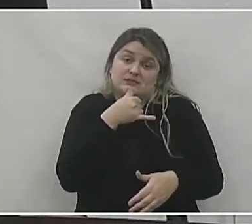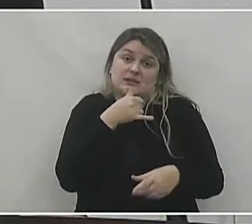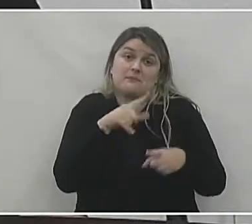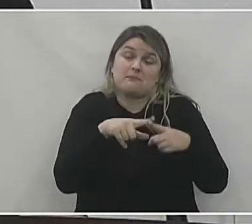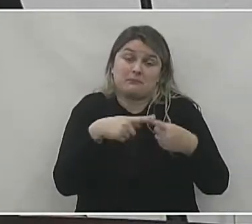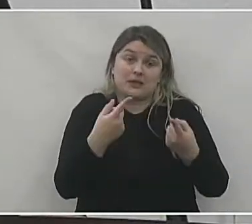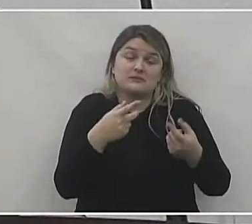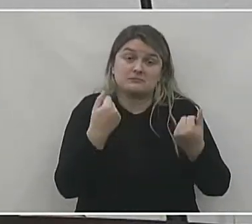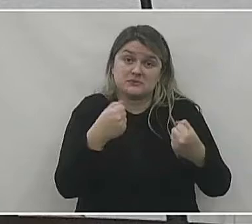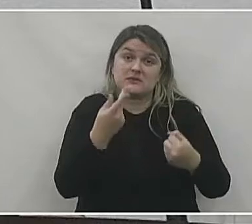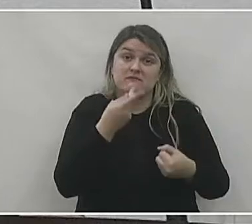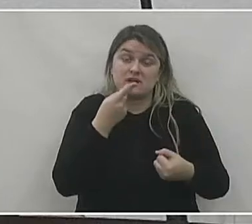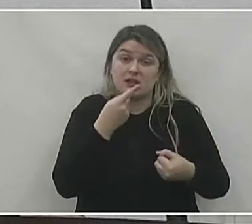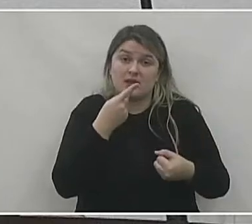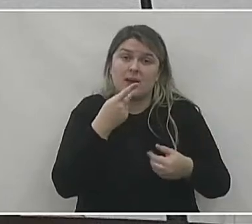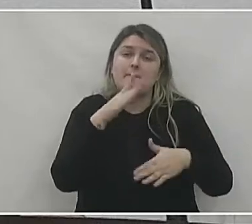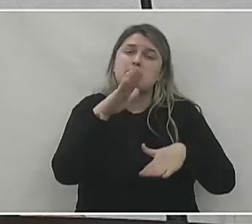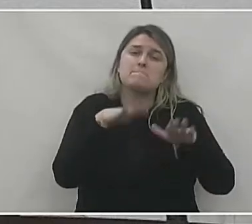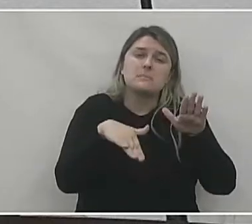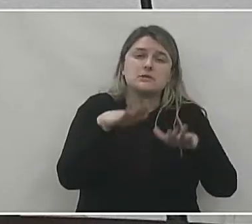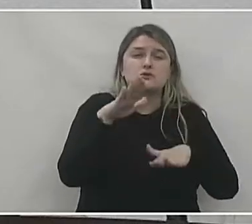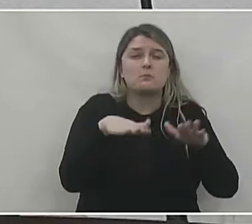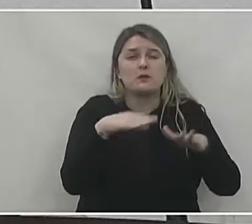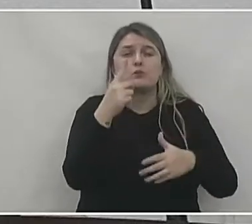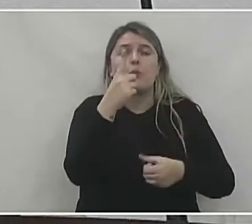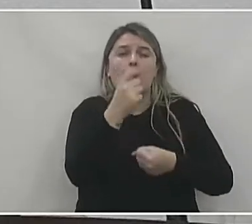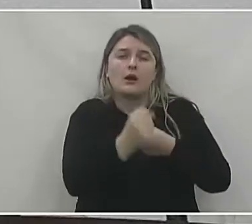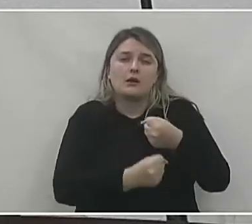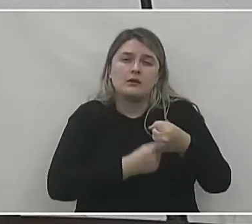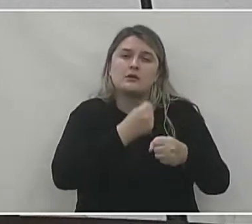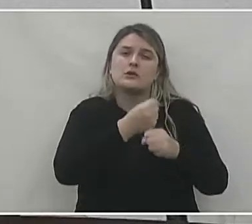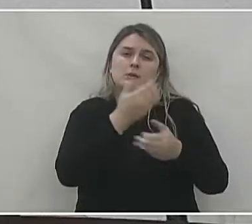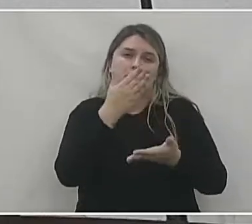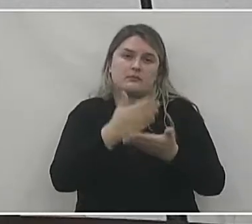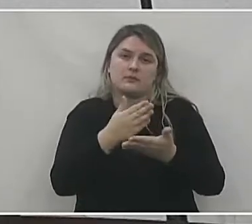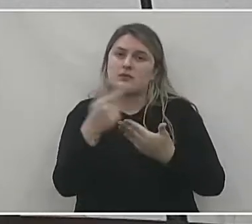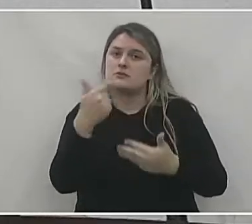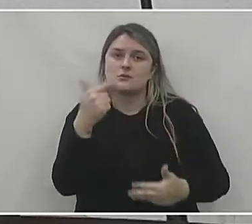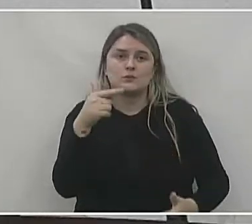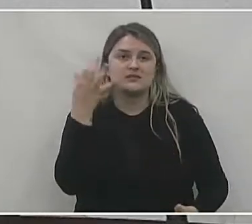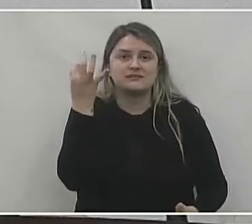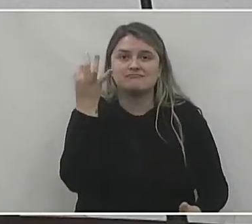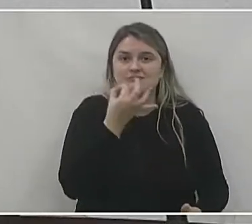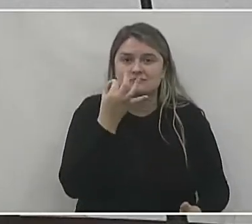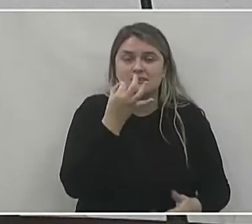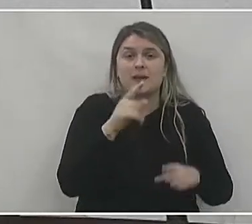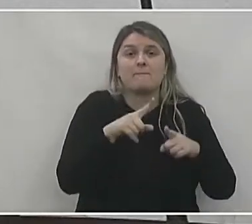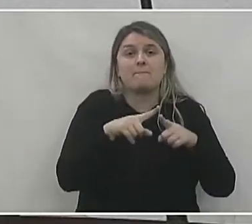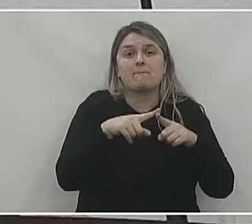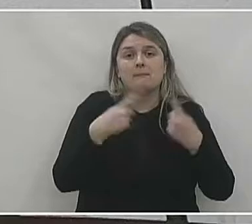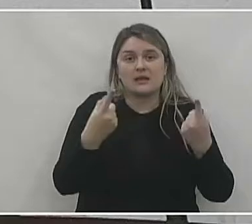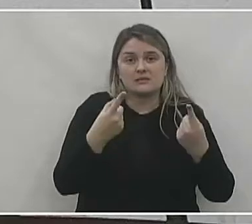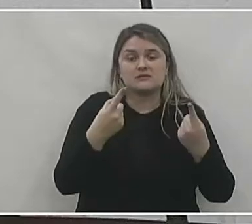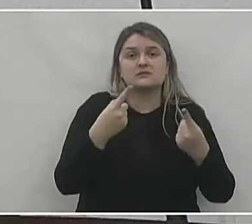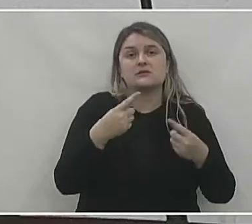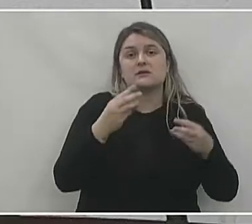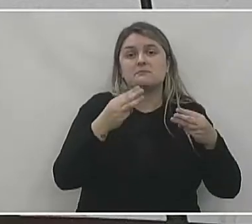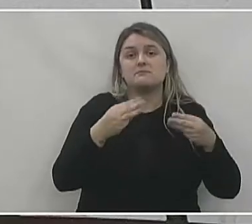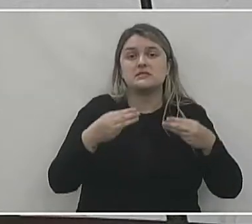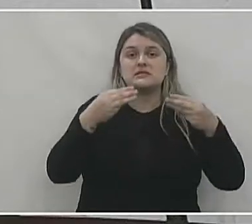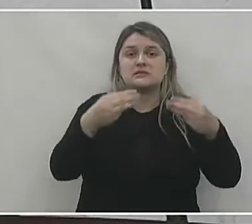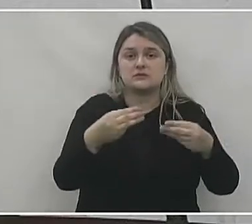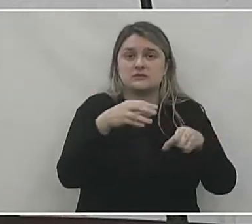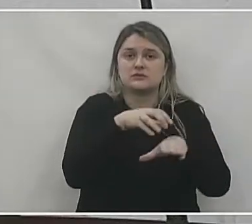que falar aproximado também 1 ano e meio, porque a gente não tem certeza, mas pelo menos o ministro